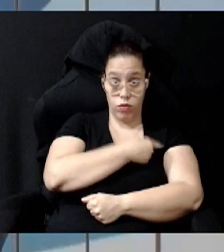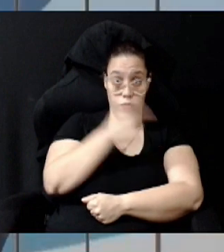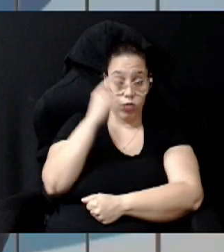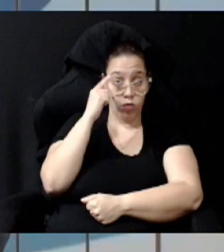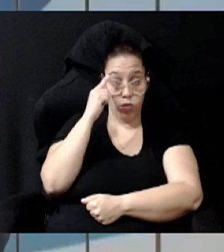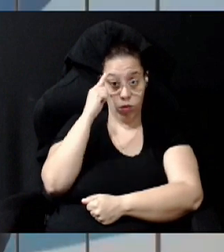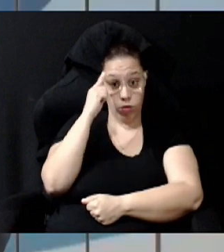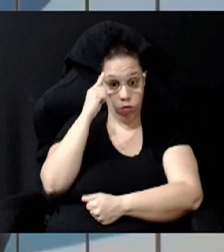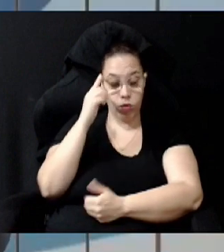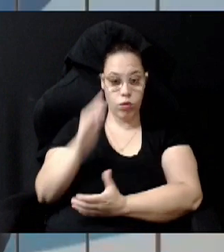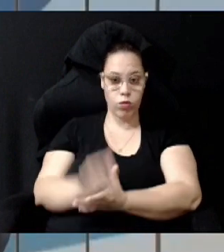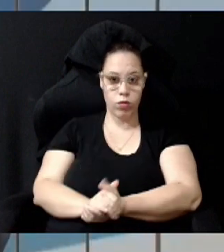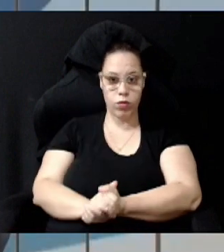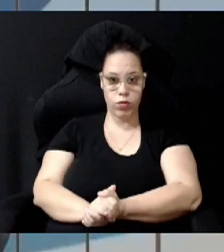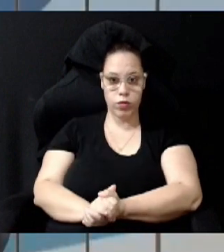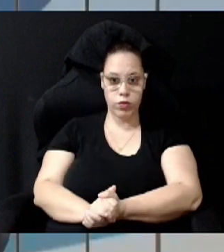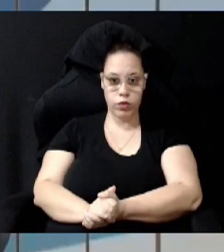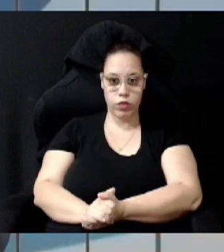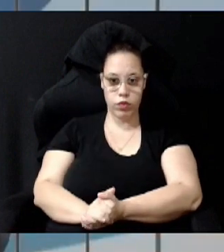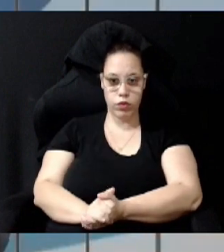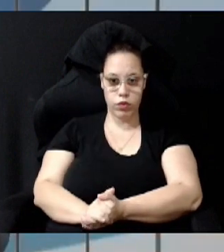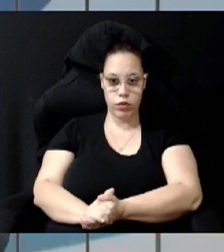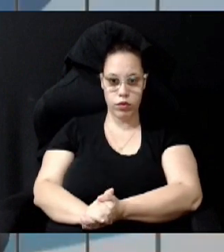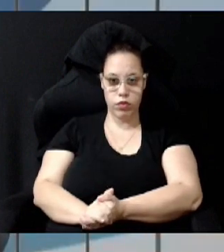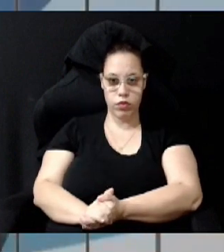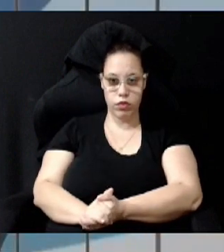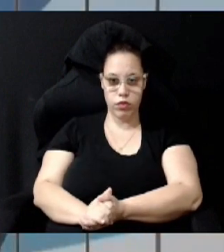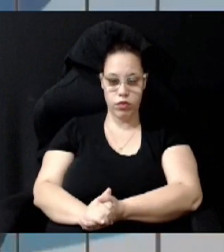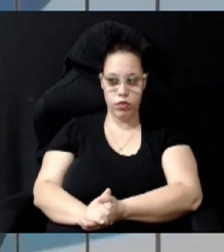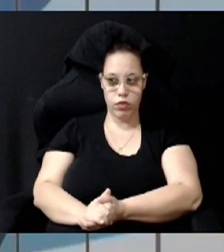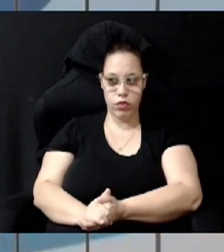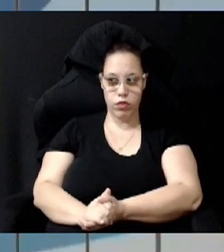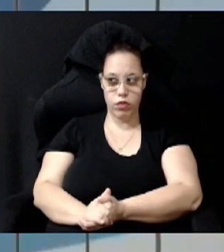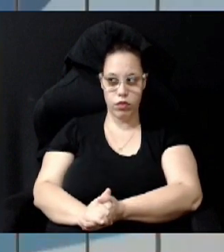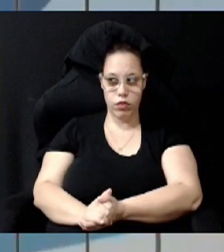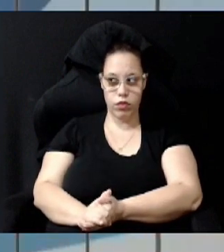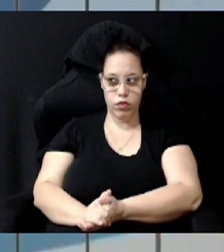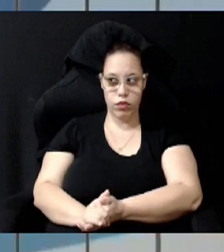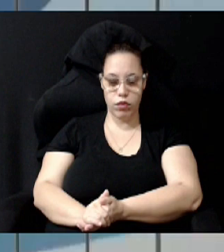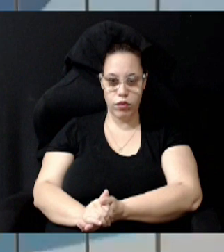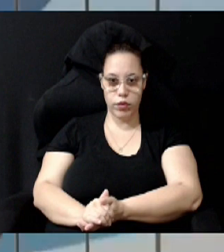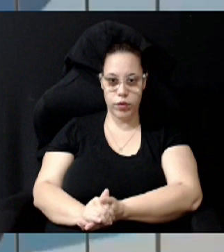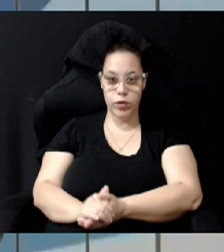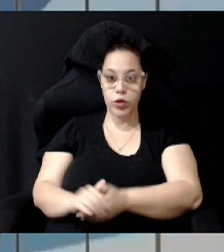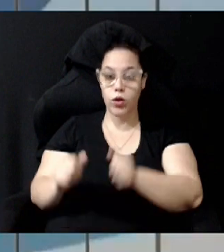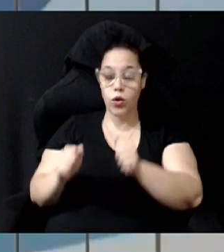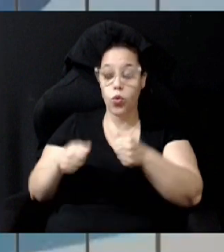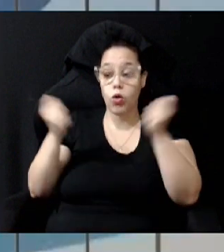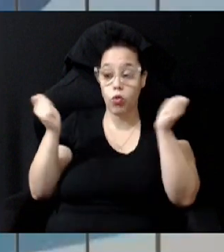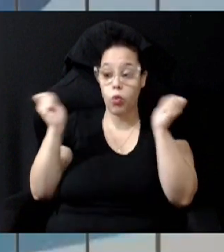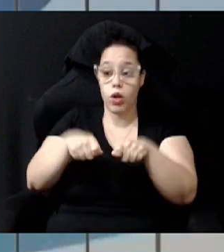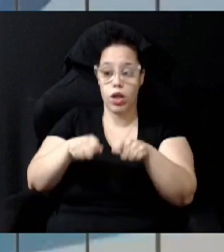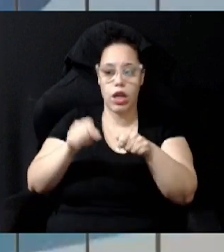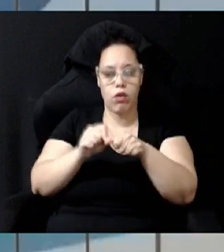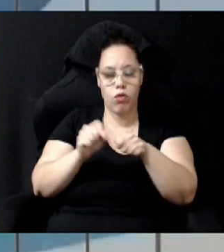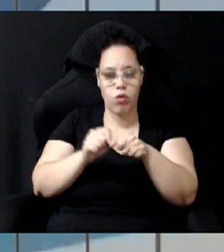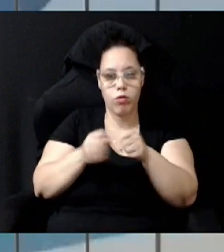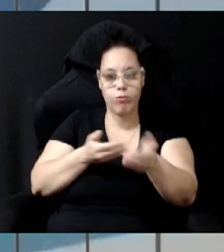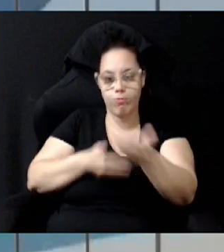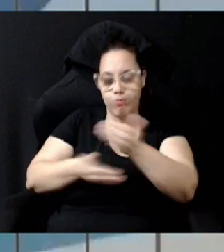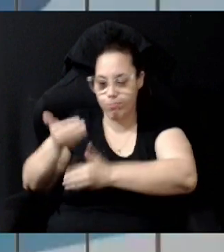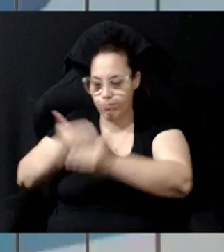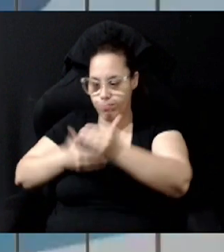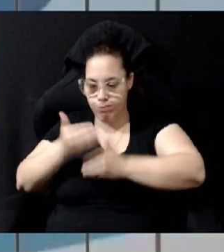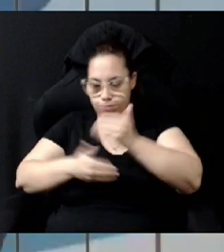aquela coisa do beija-flor com a gota de água para apagar o incêndio, né? Devemos fazer o que for possível para colaborar com o poder